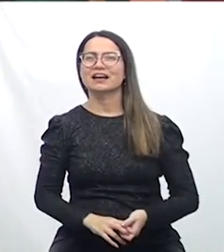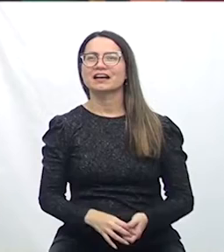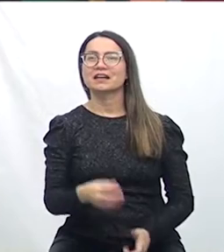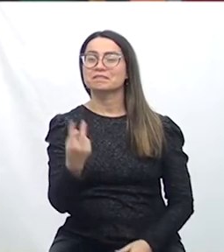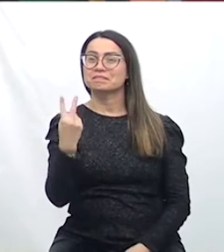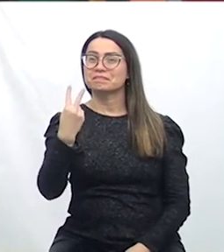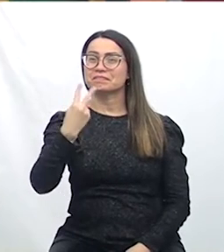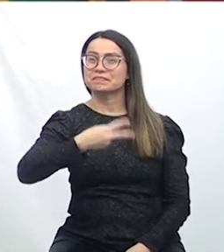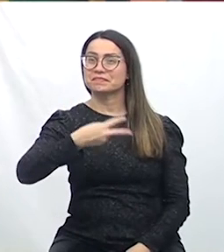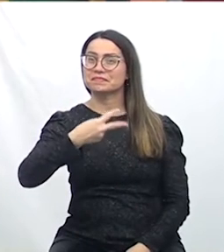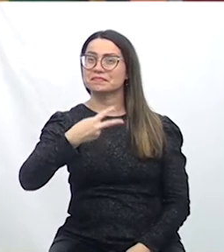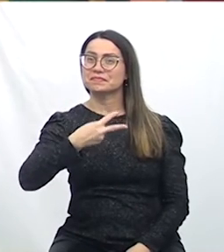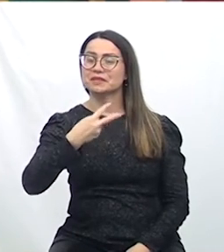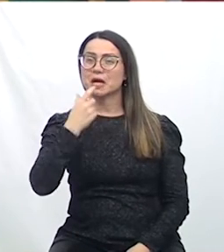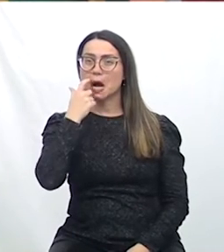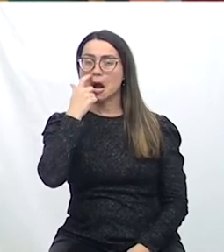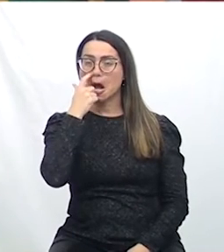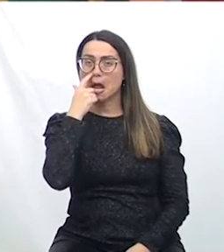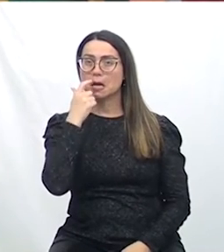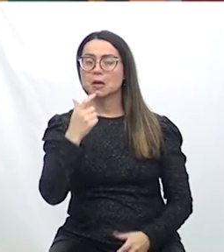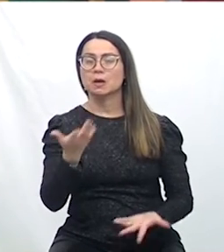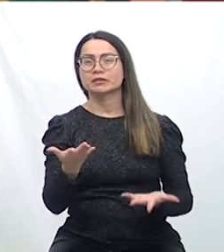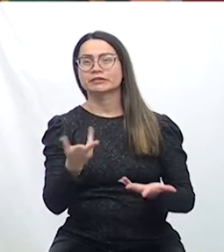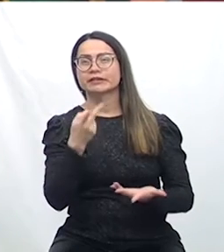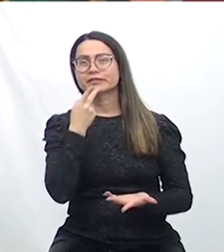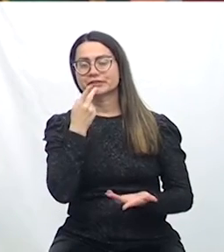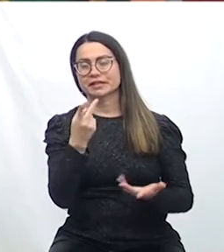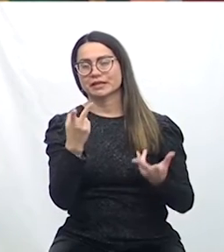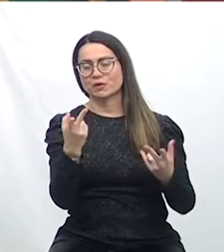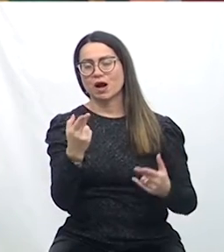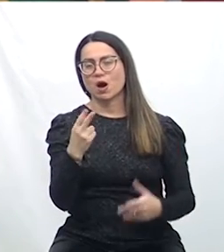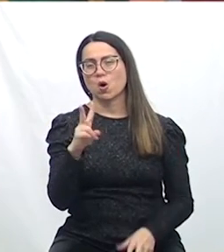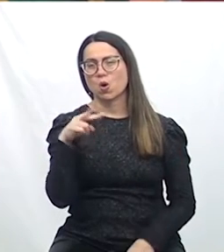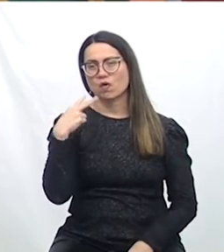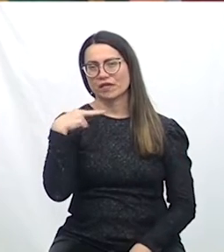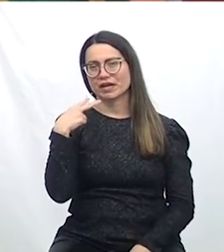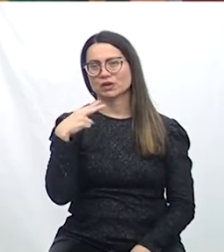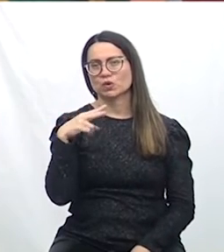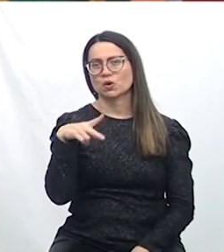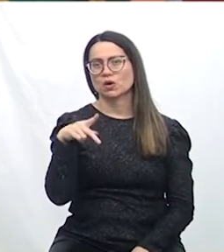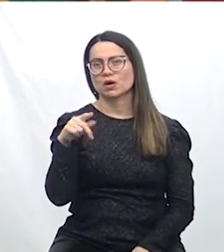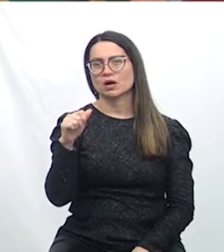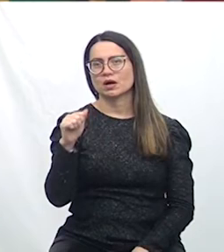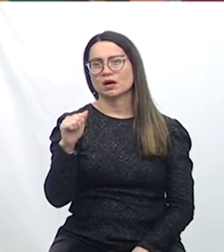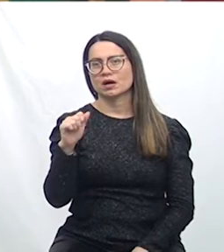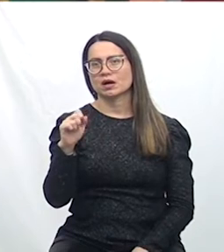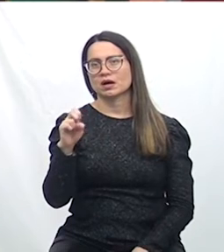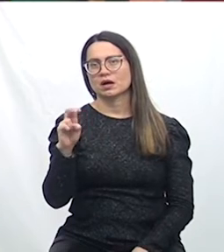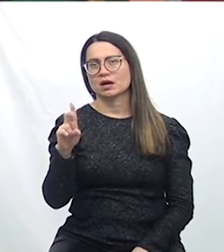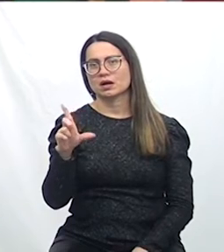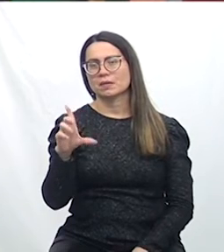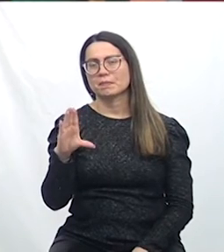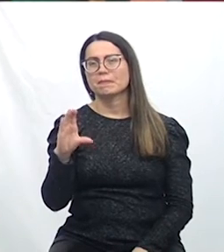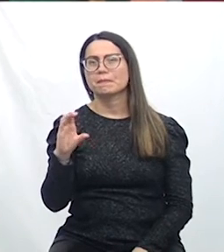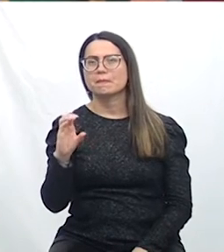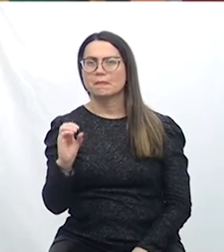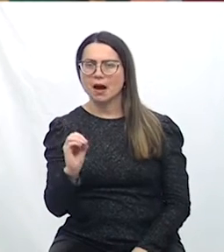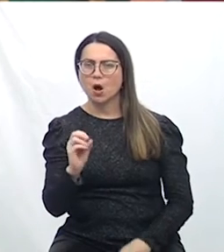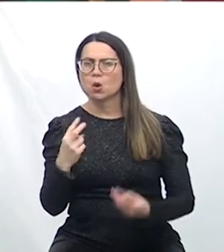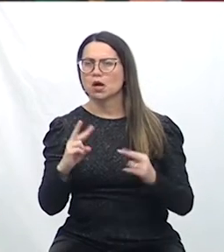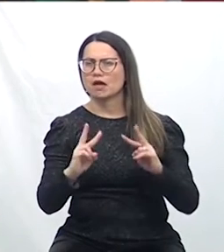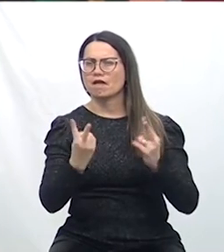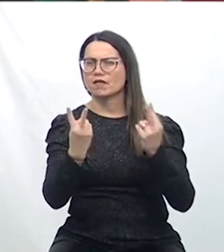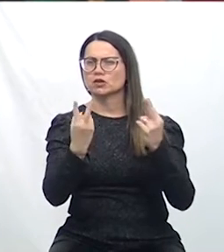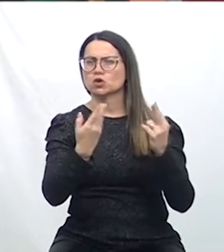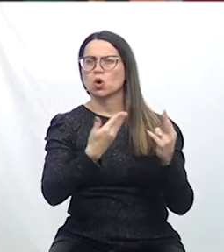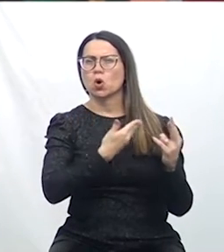destacar, puxando a fala do vereador Paulo Ferrarese, inclusive, que valorizou aqui o governo do estado, que o governo do